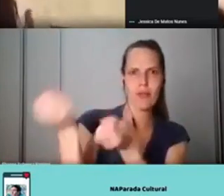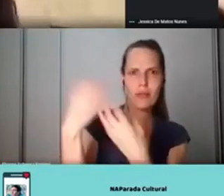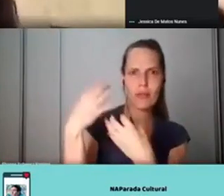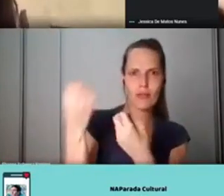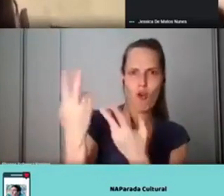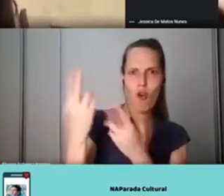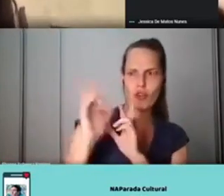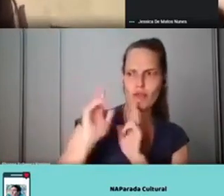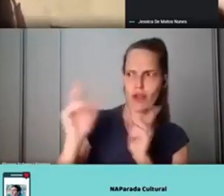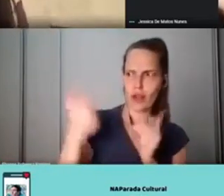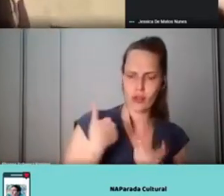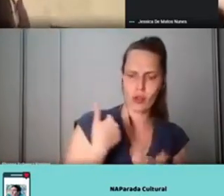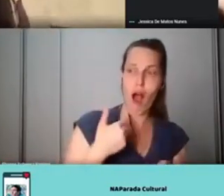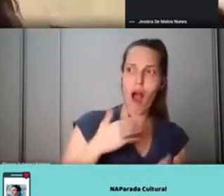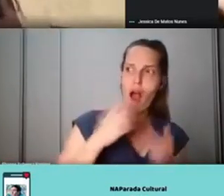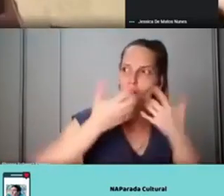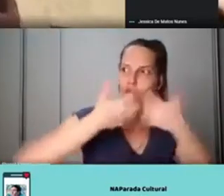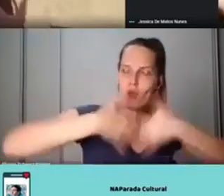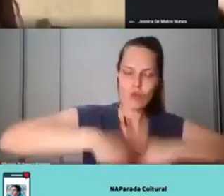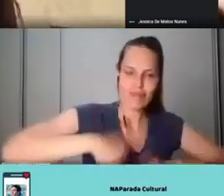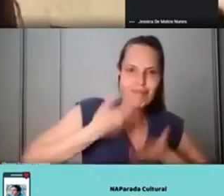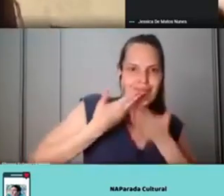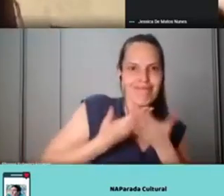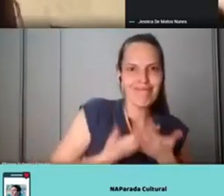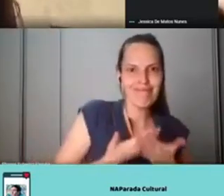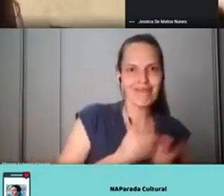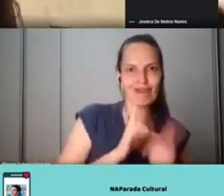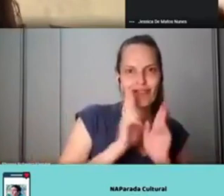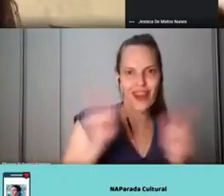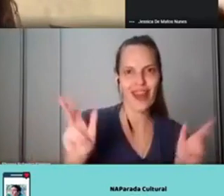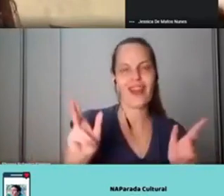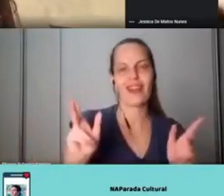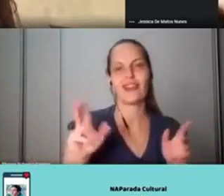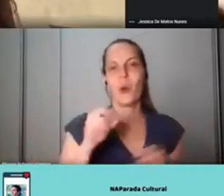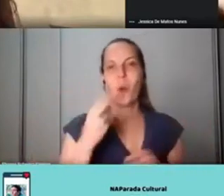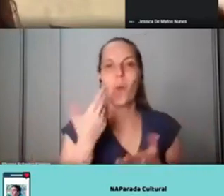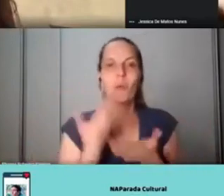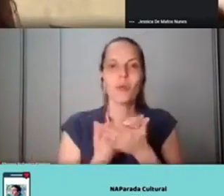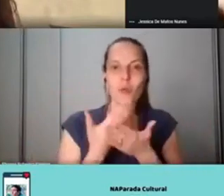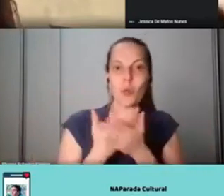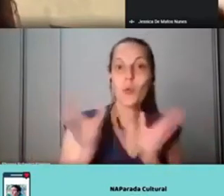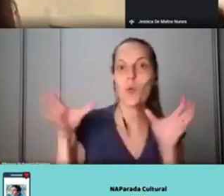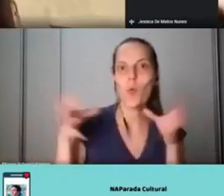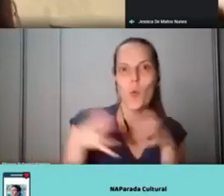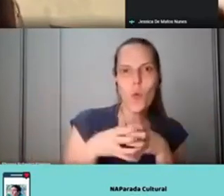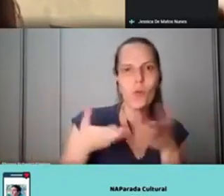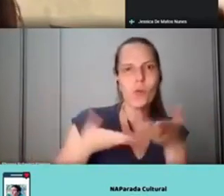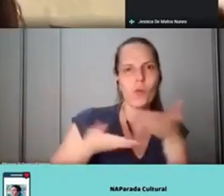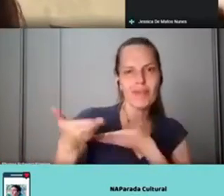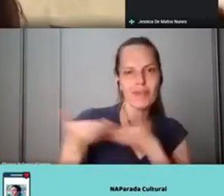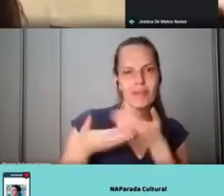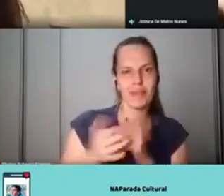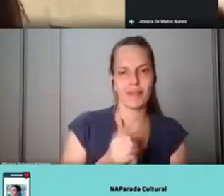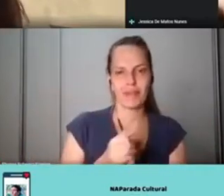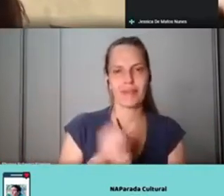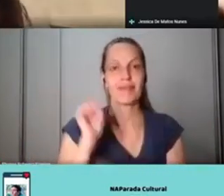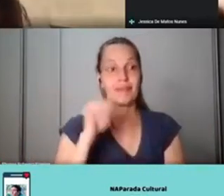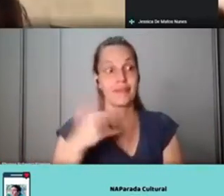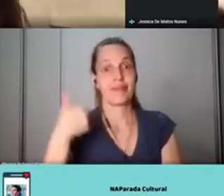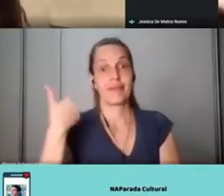estudar em grupo, né? Ou a fazer trocas também. Sim. Idades,